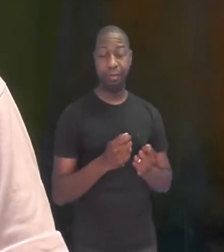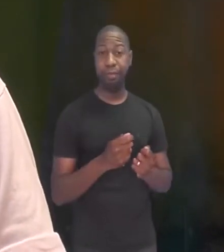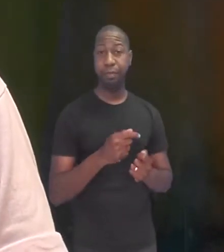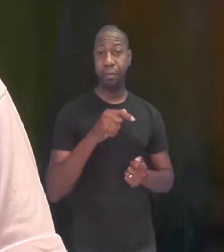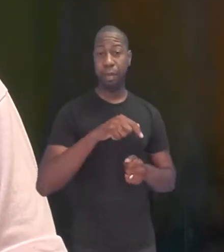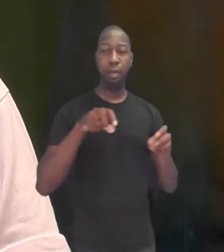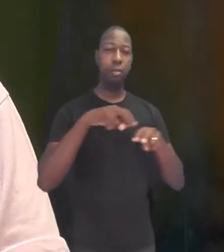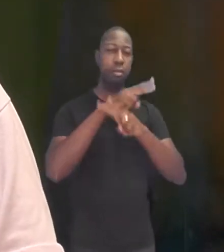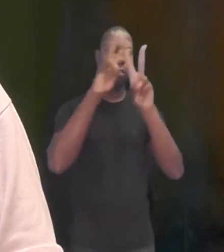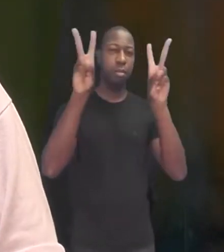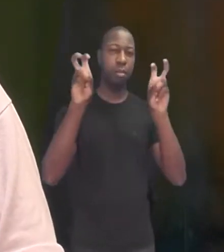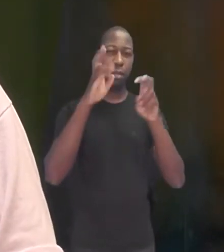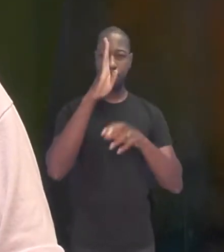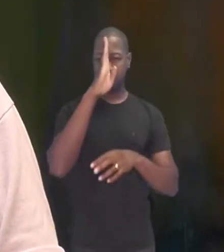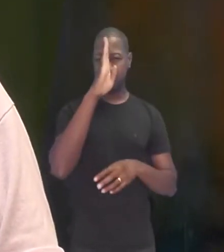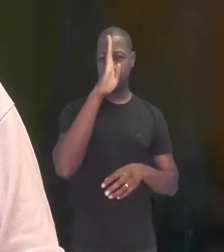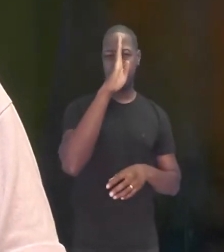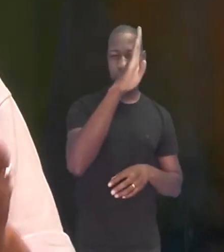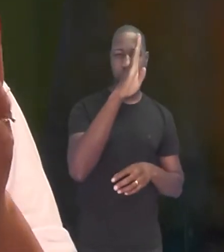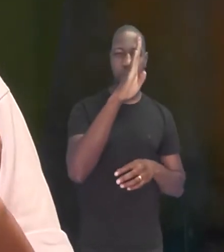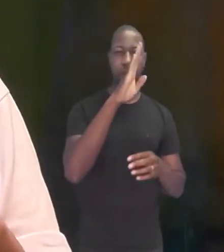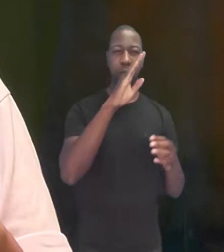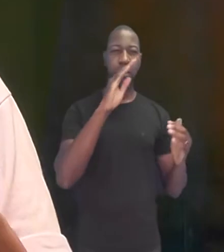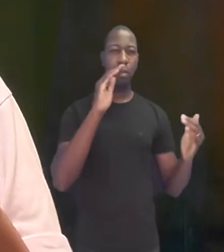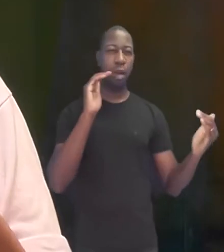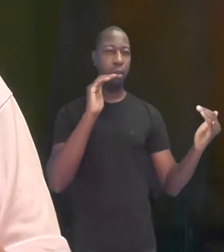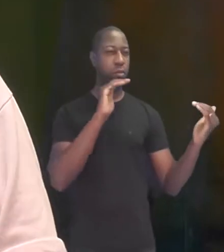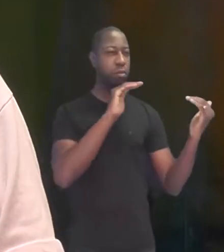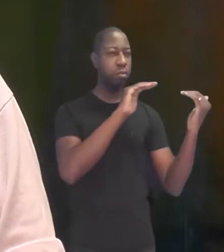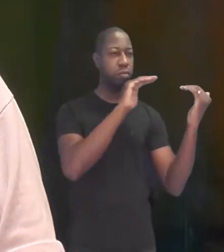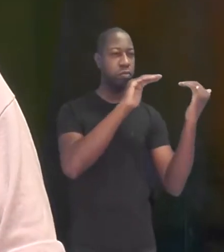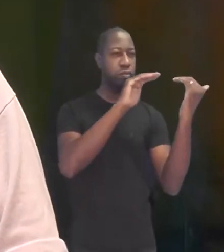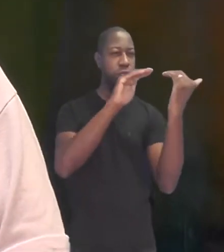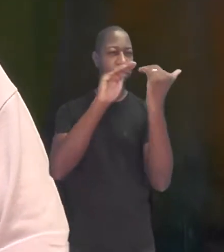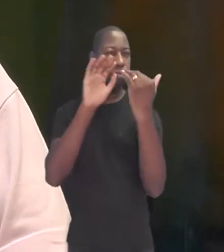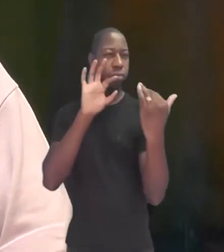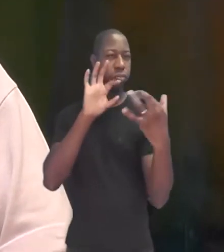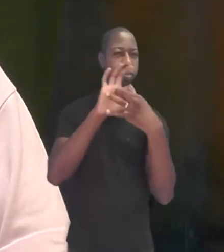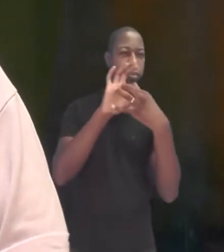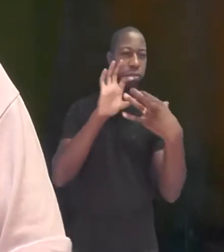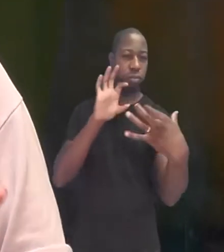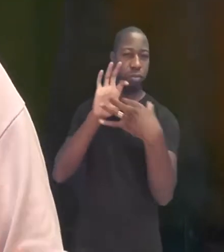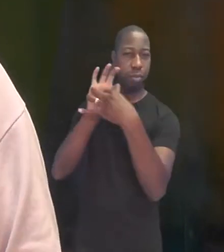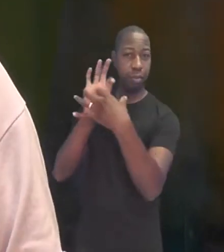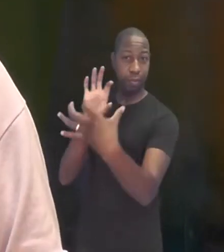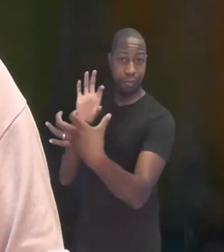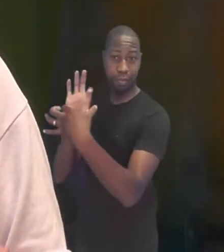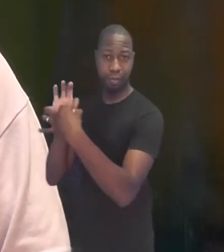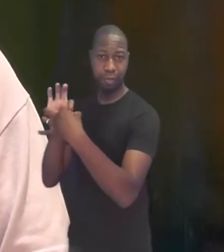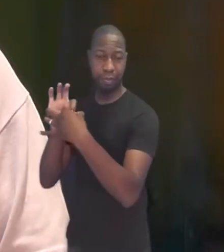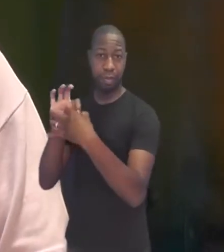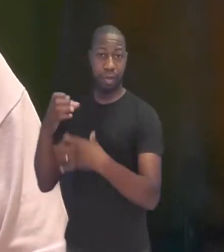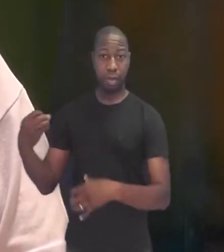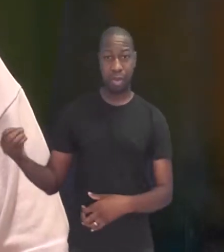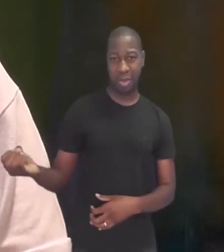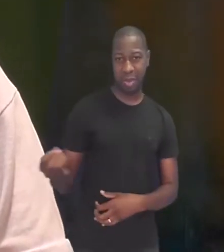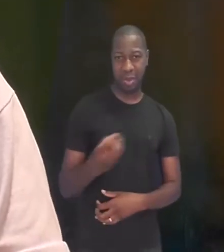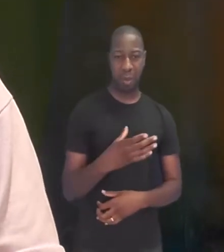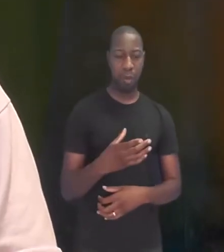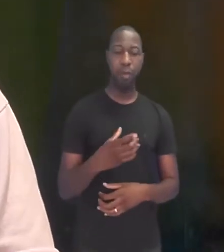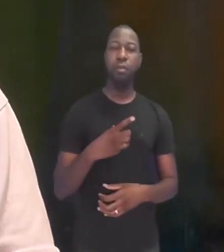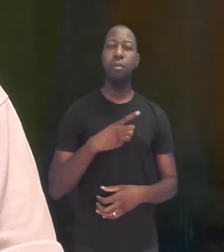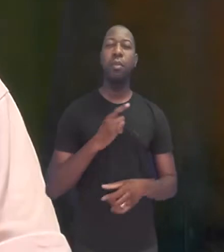cultura e, desta vez, como tema principal, novas conexões, unindo o livro físico com as